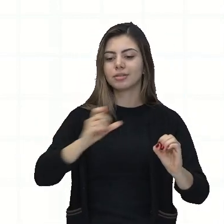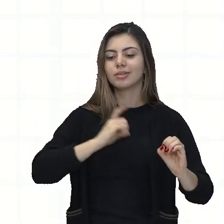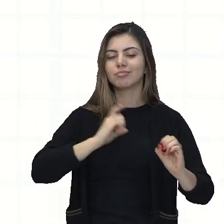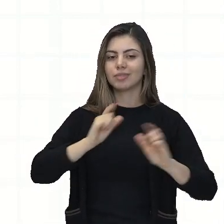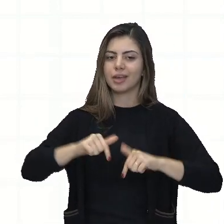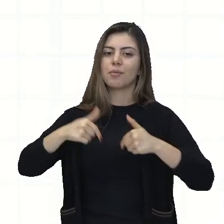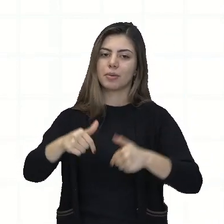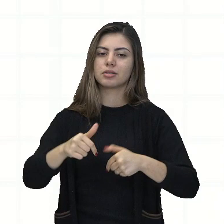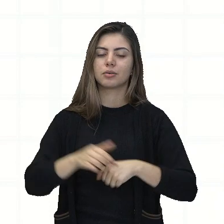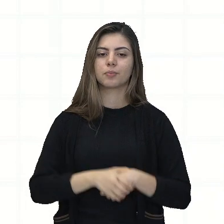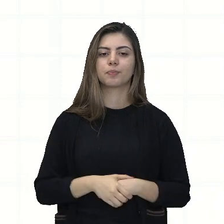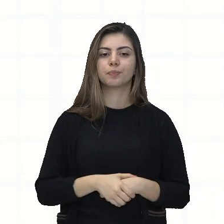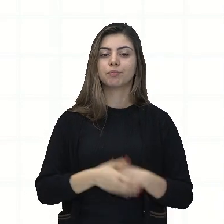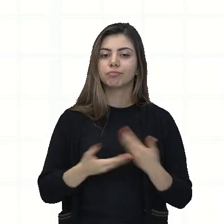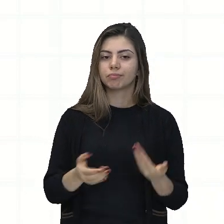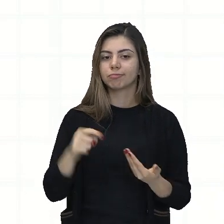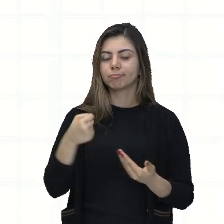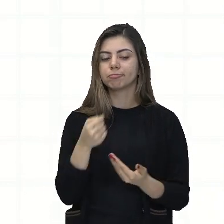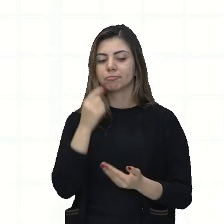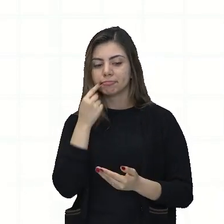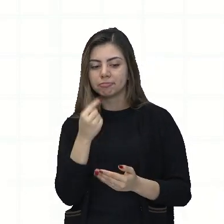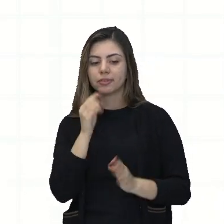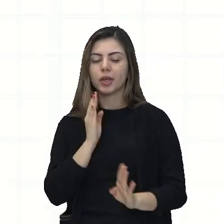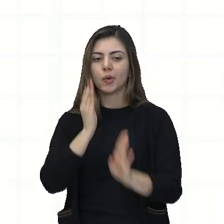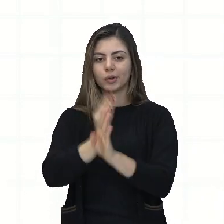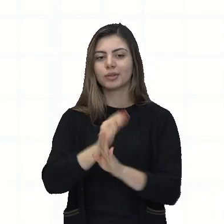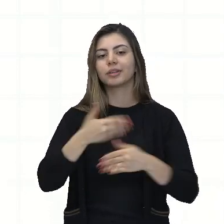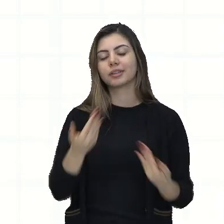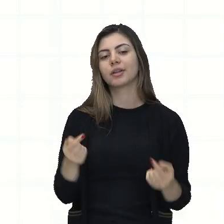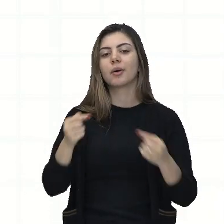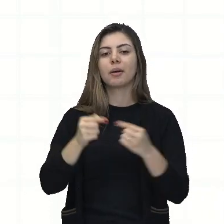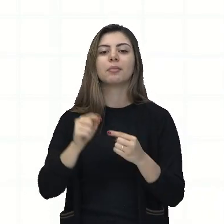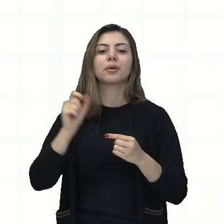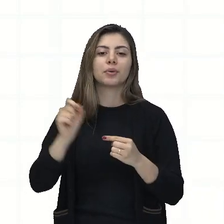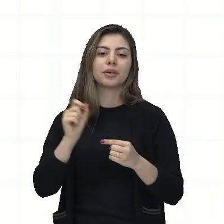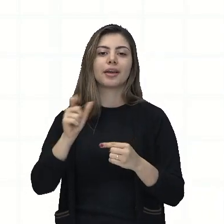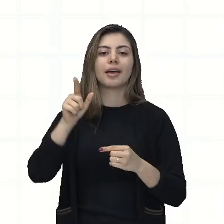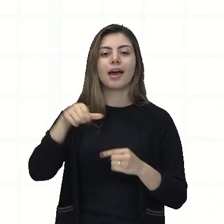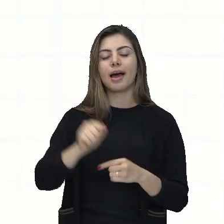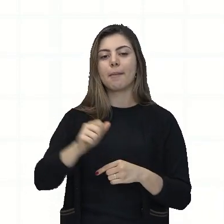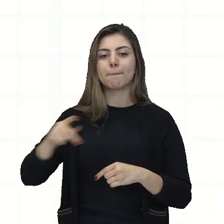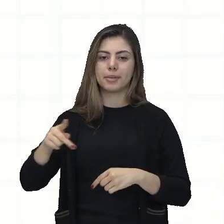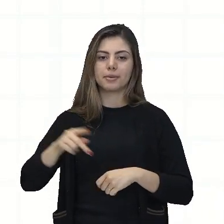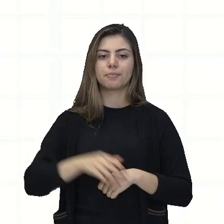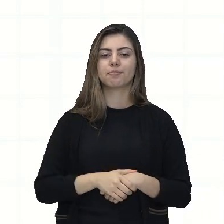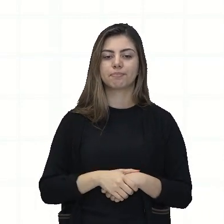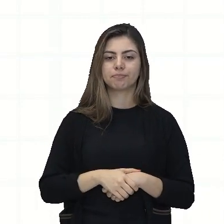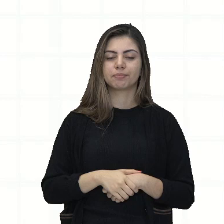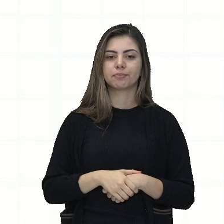desse agente. Encontrei esse agente, eu posso chamar ele de agente da passiva.